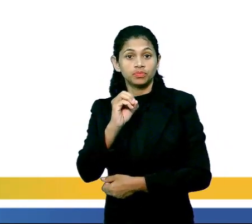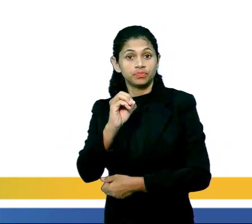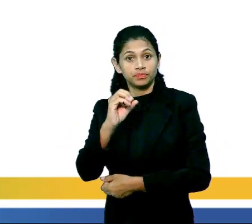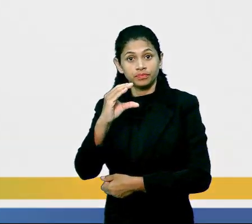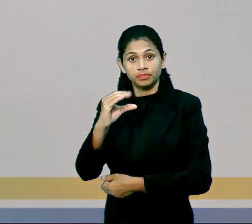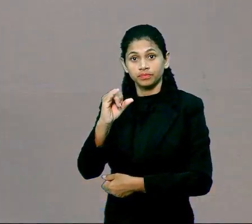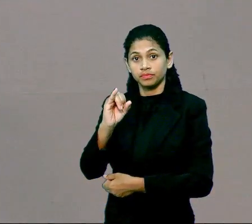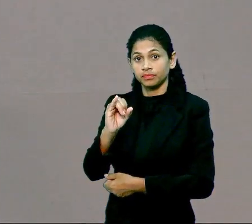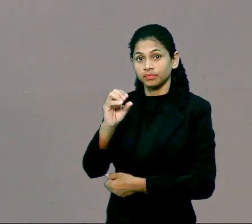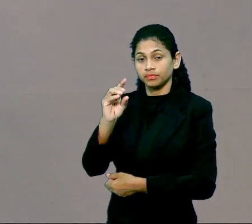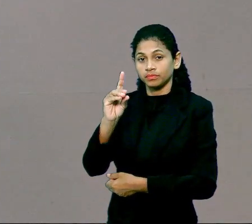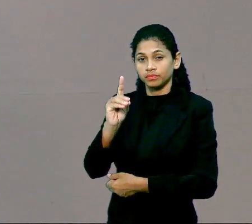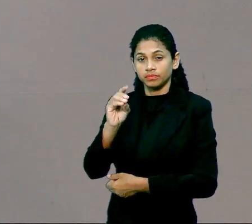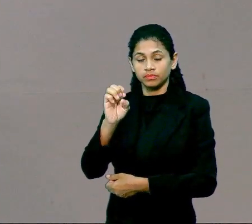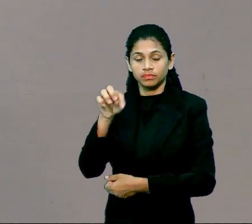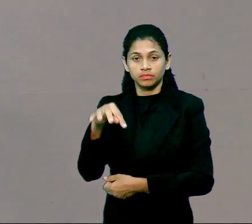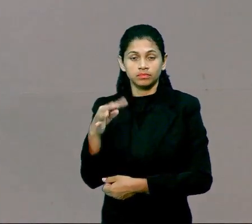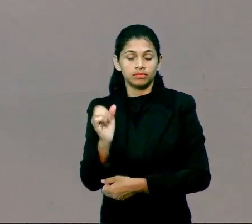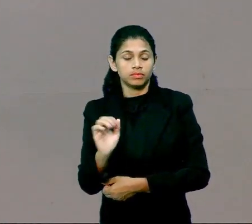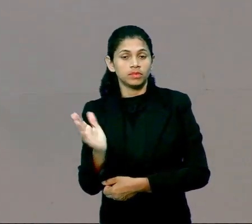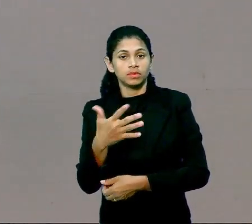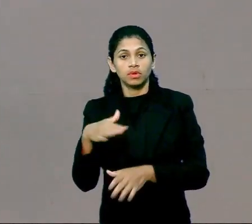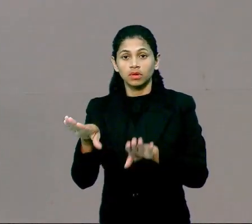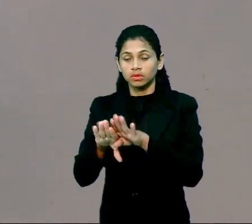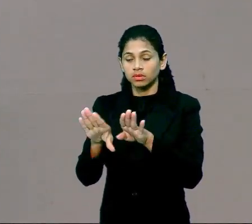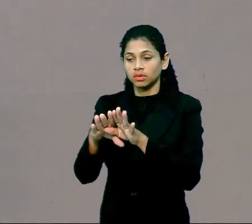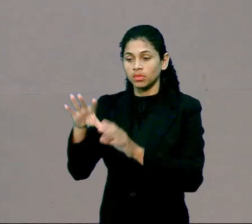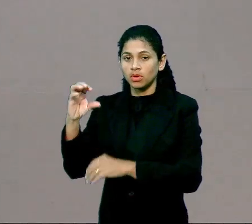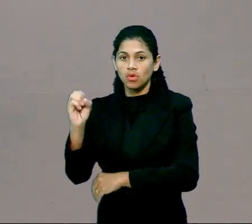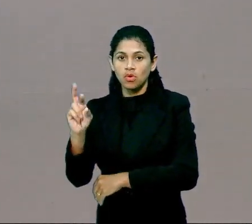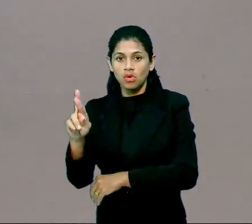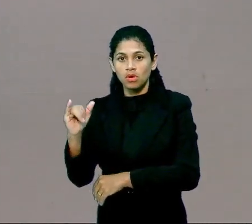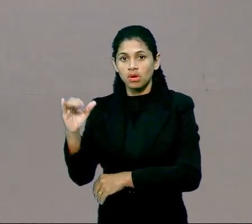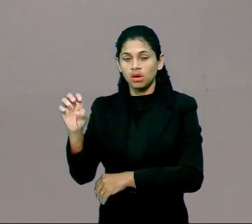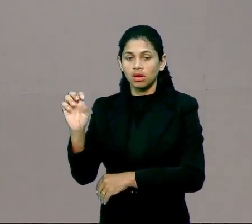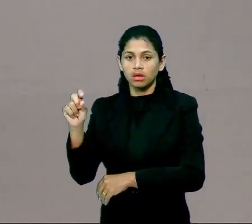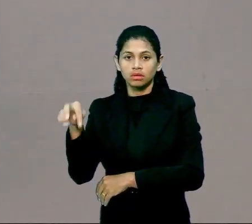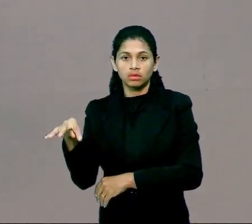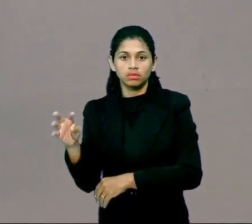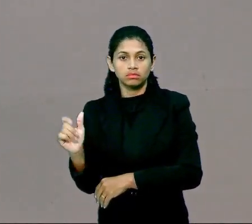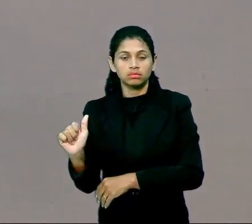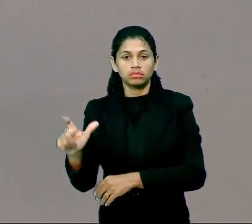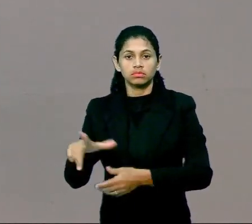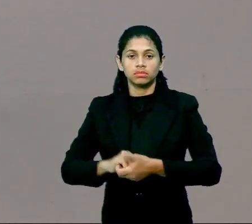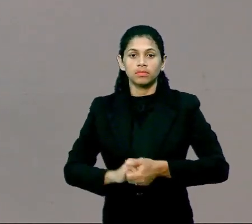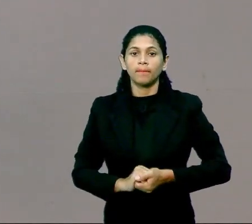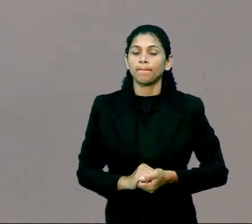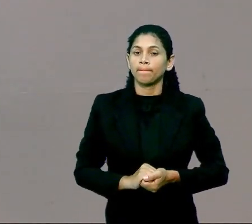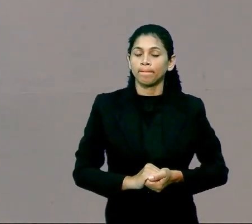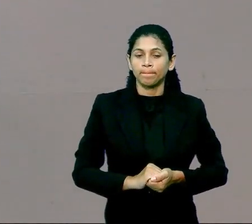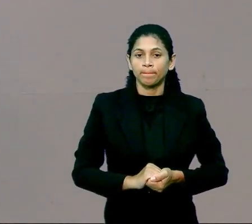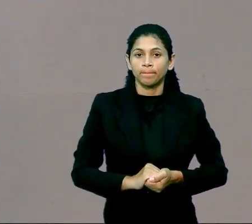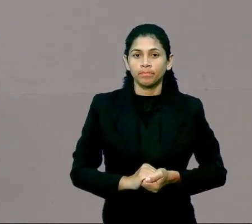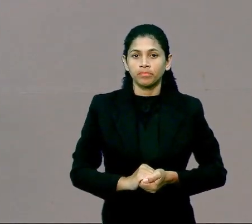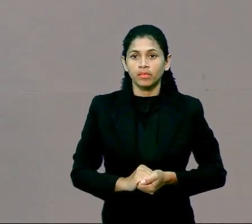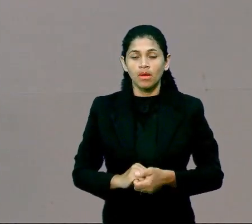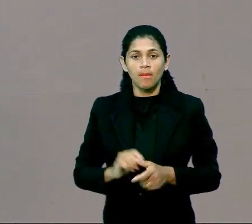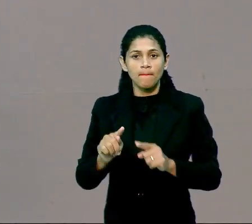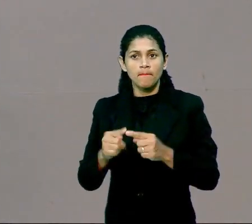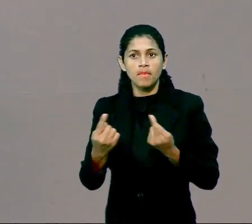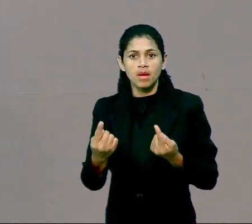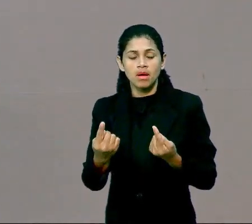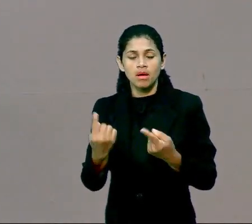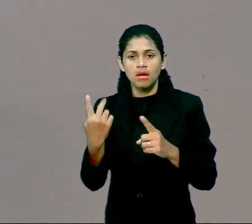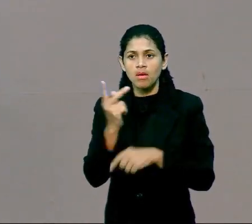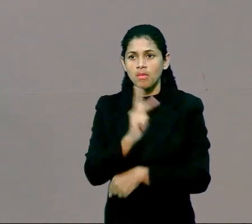violência, não é violência. Professor, mas eu vi, o cara arrebentou a cara do outro, saiu... Gente, a dinâmica